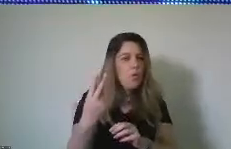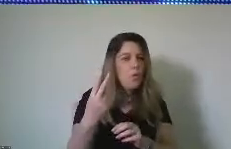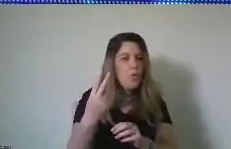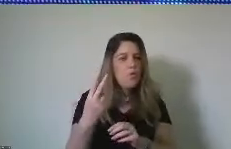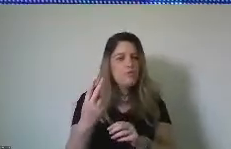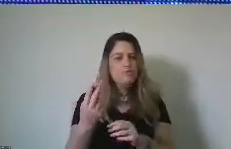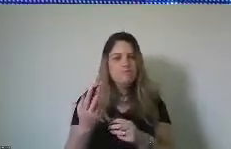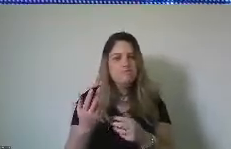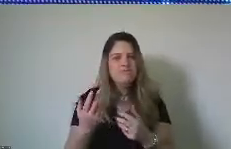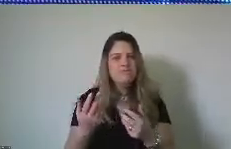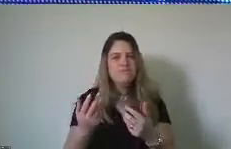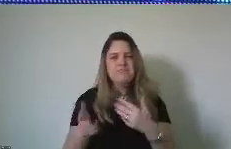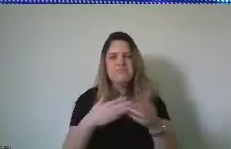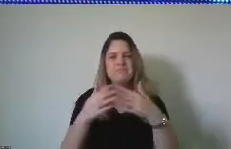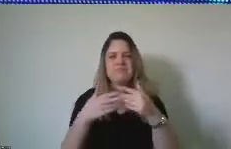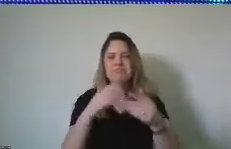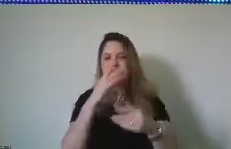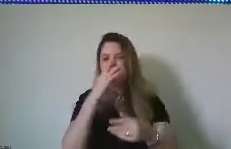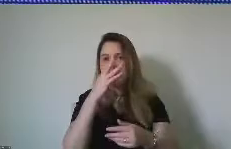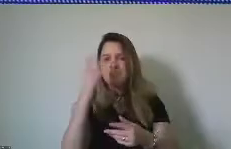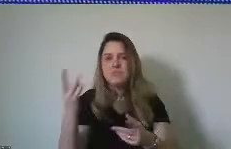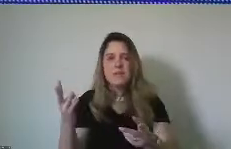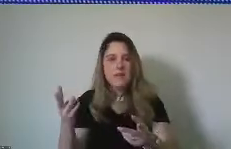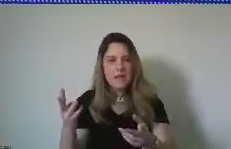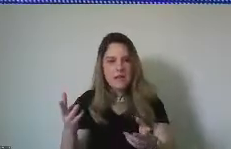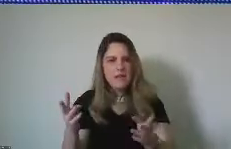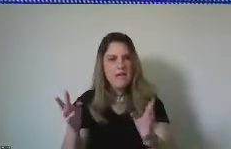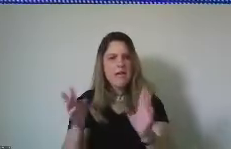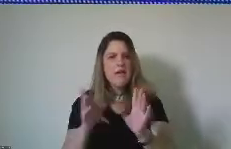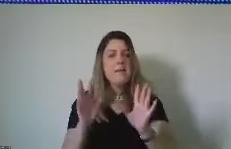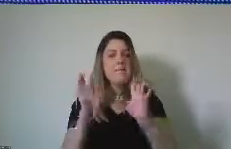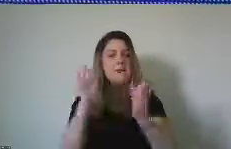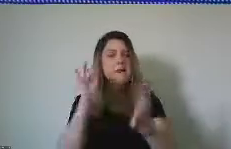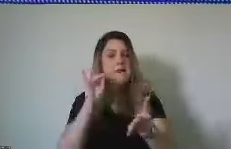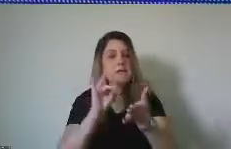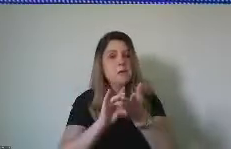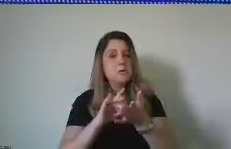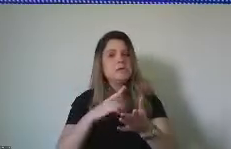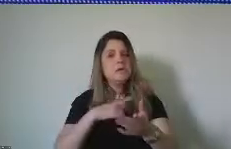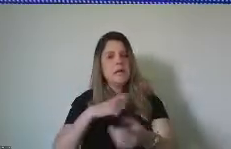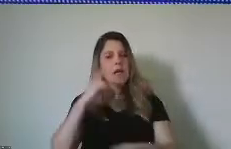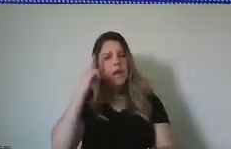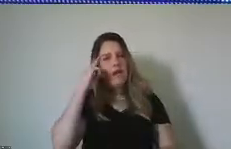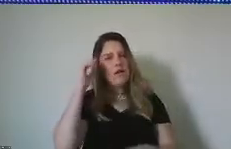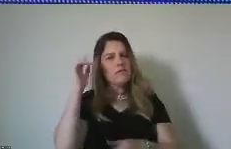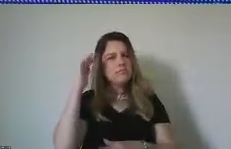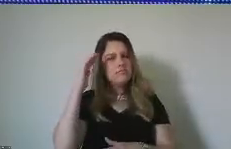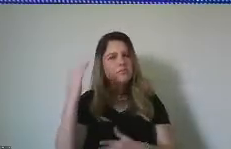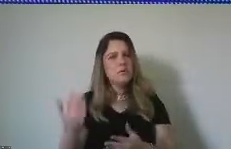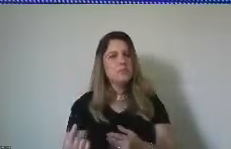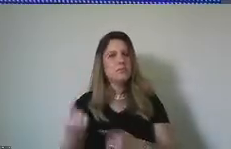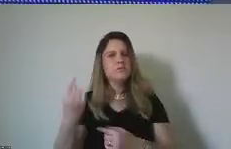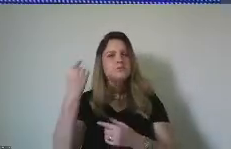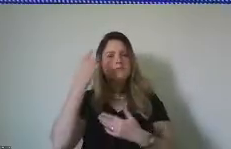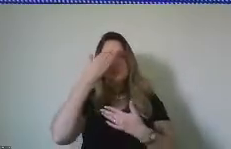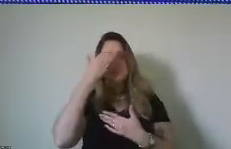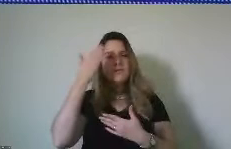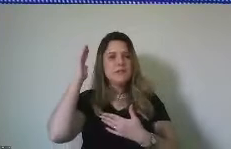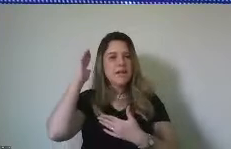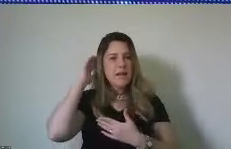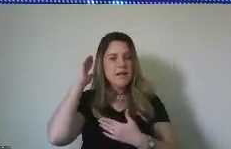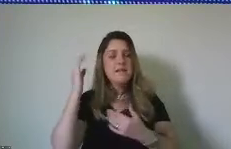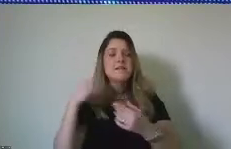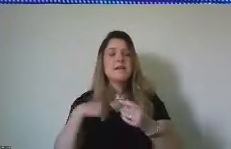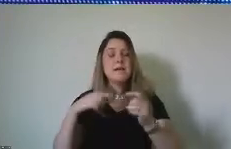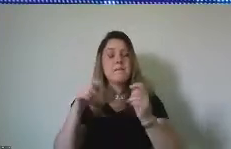né ali agressivas Na verdade tem um racional por trás um racional técnico que nos baseia